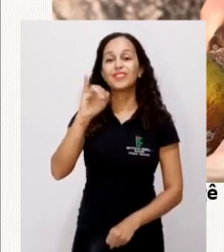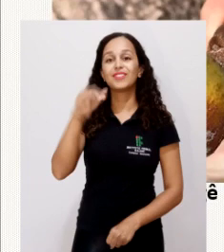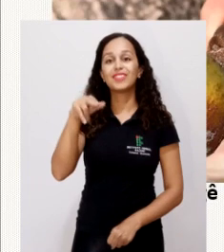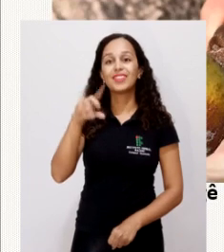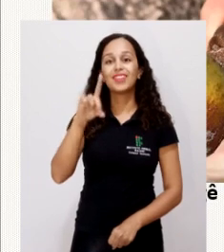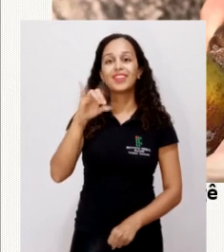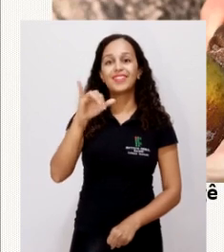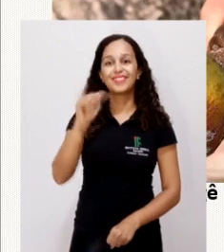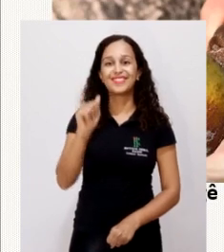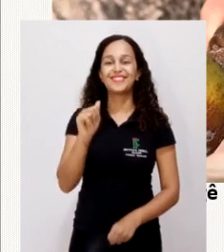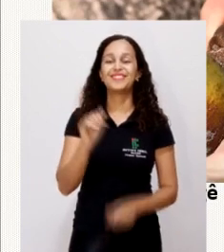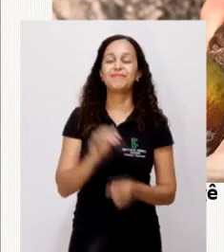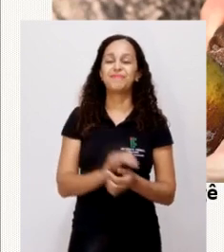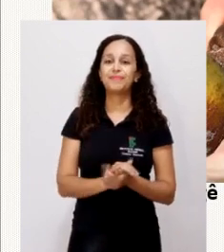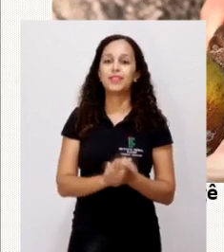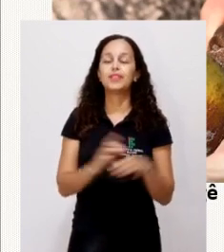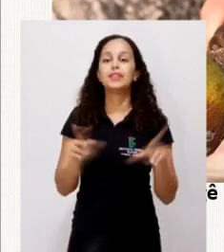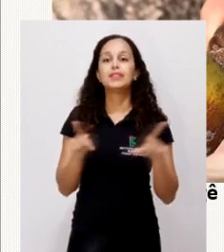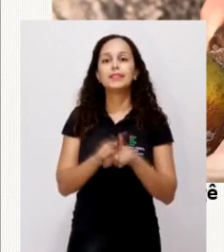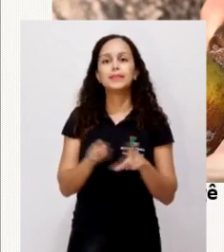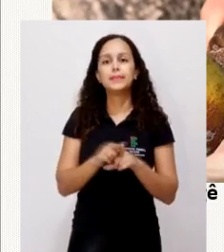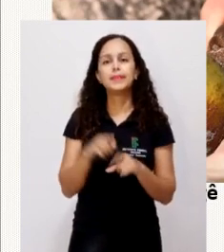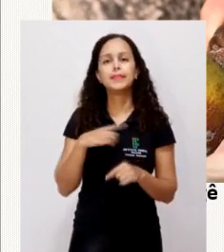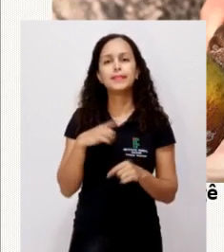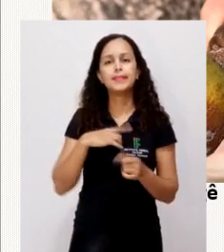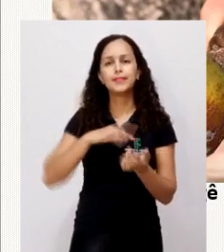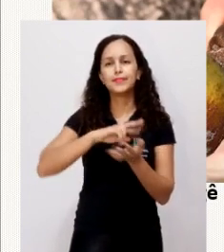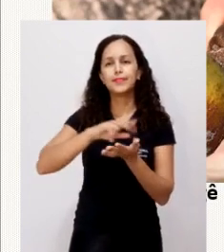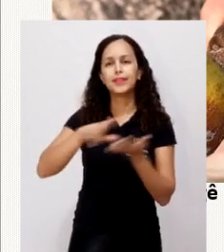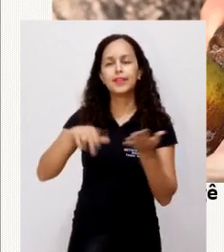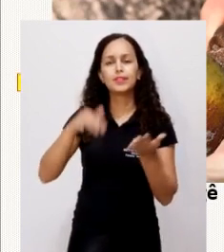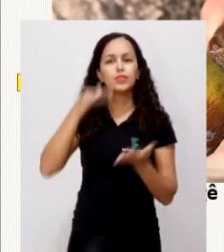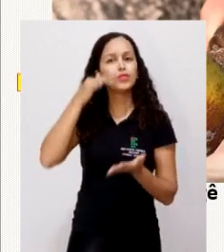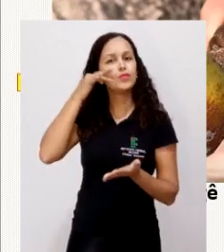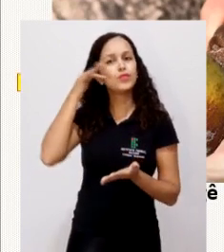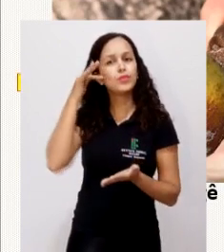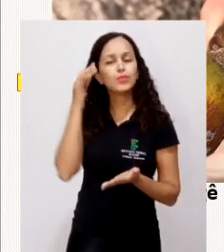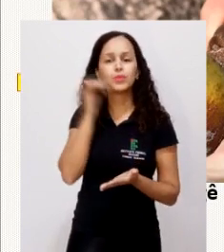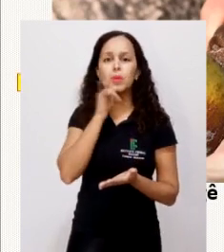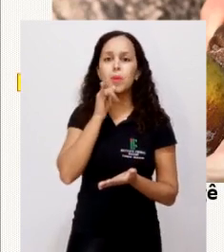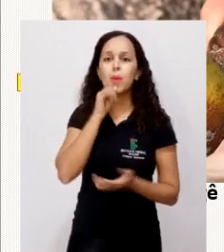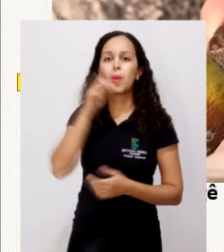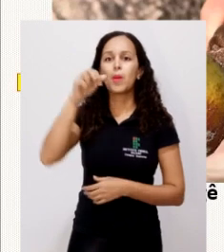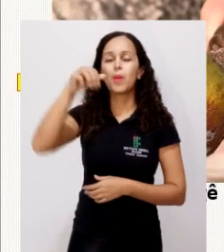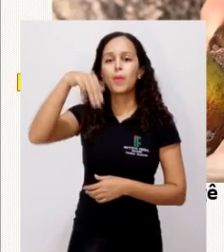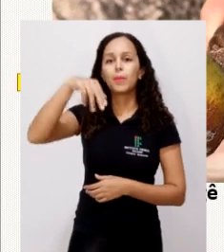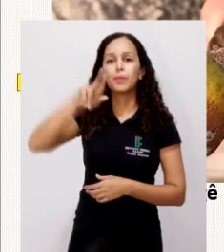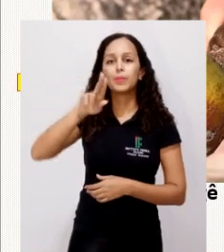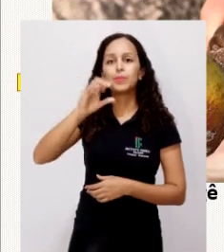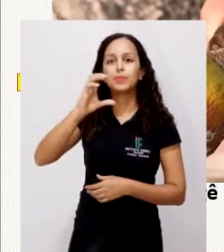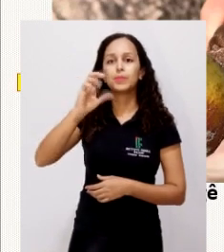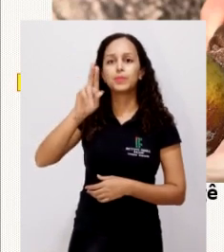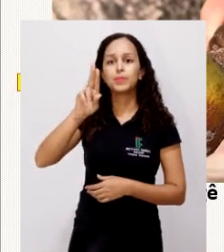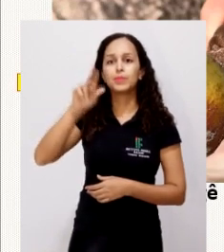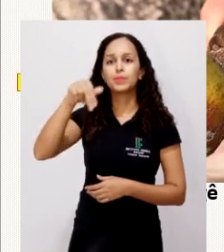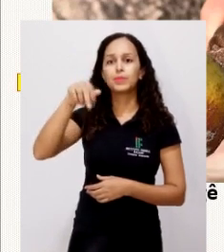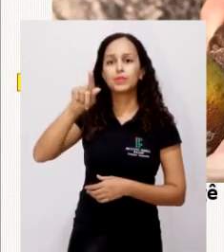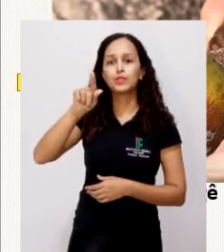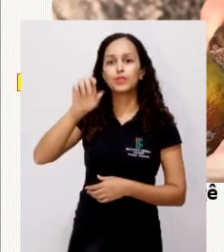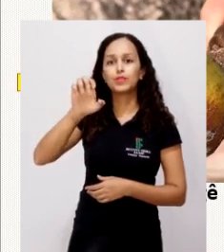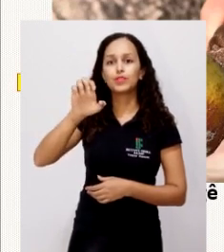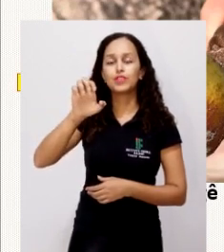palma. Além destas, também se encontrou alguns frutos, como mucugê e cambuí, que são